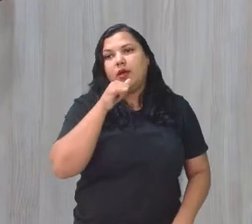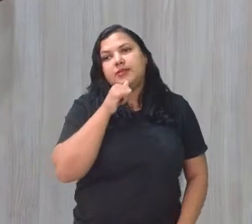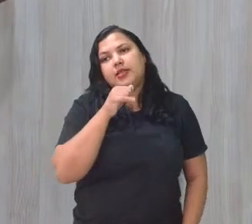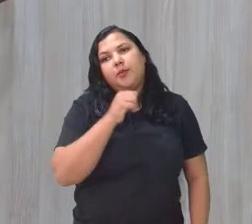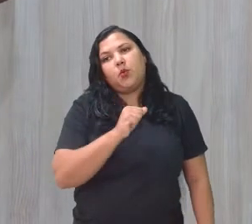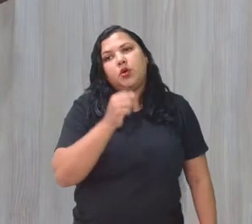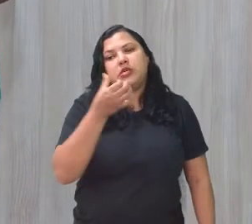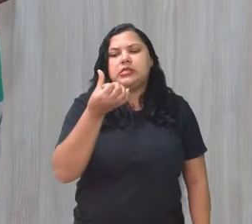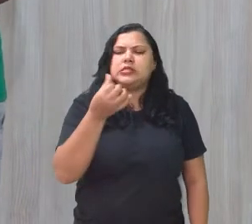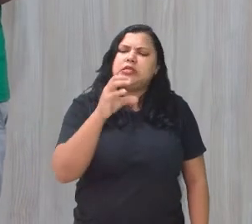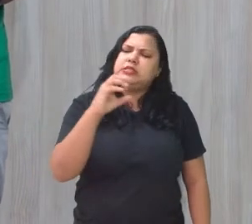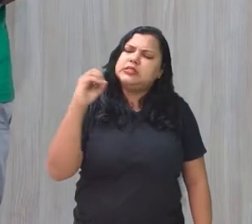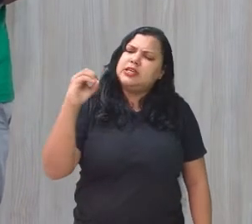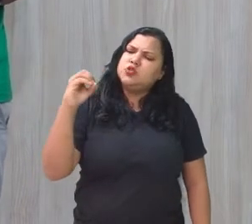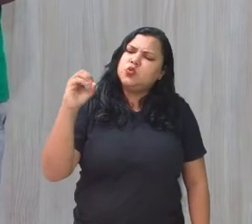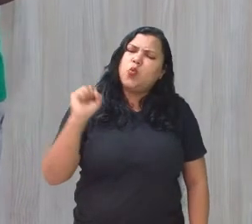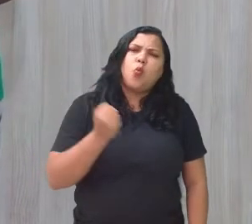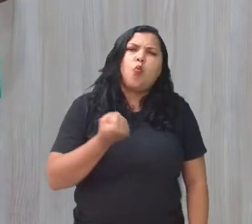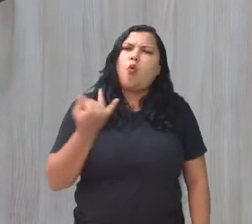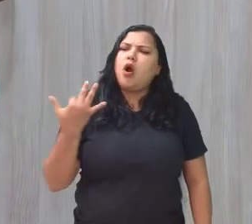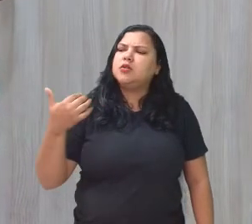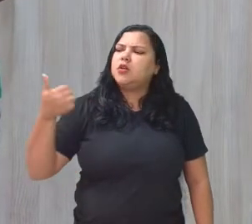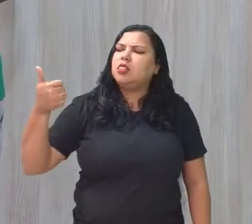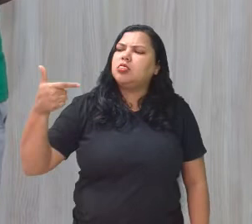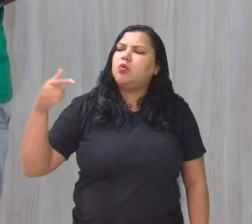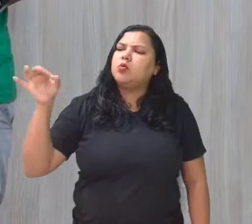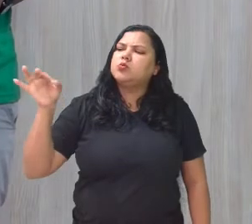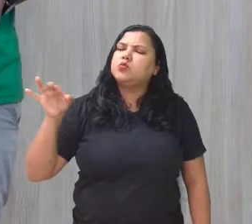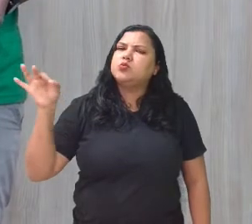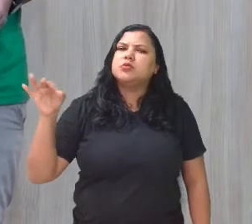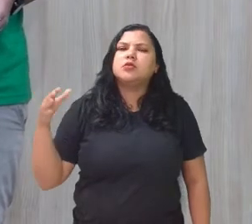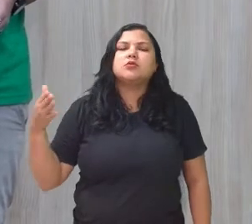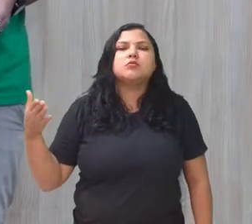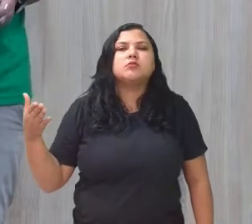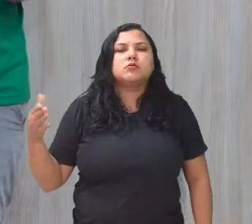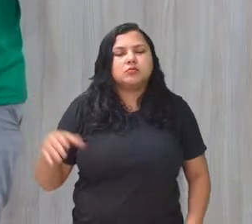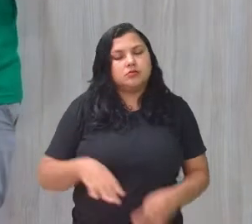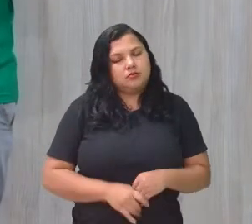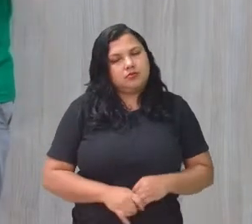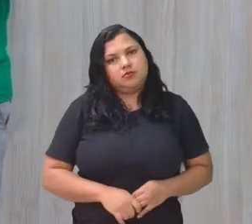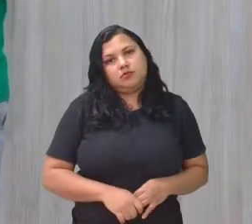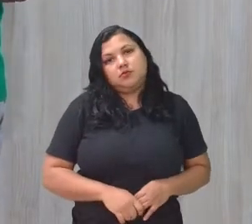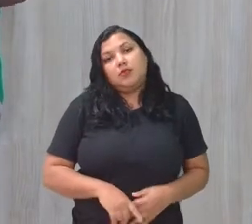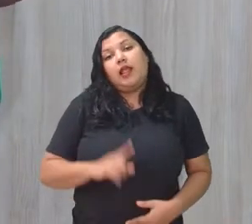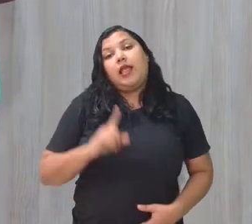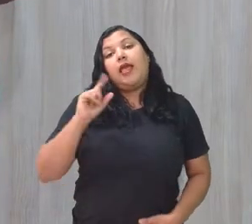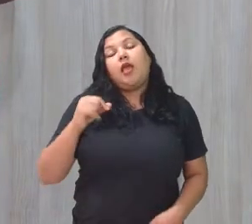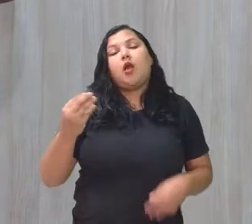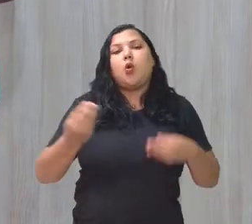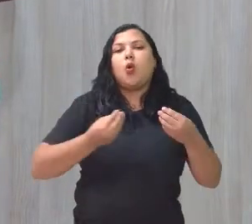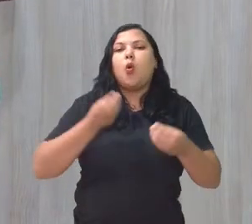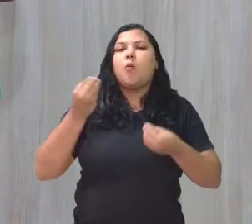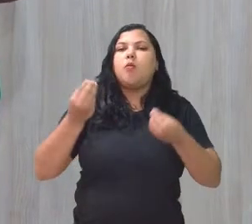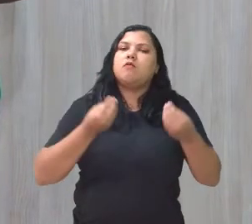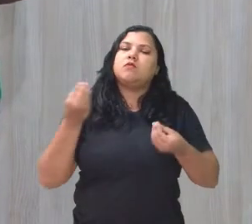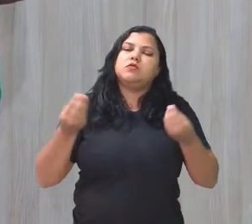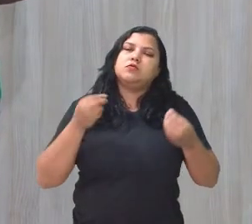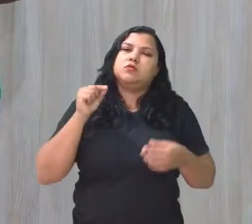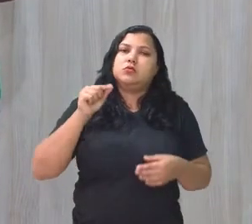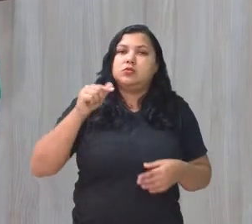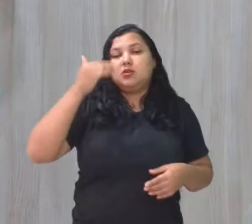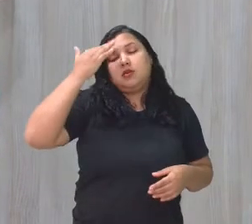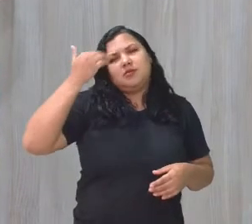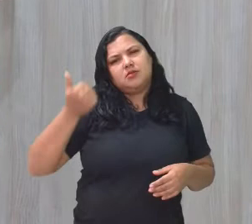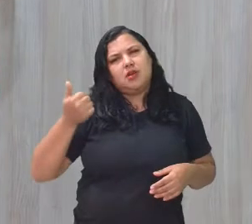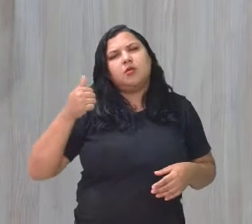12% de tanto, mas você precisa saber aquele resultado representa quantos por cento, ou seja, é o caminho contrário. Então, muitas vezes, quem faz